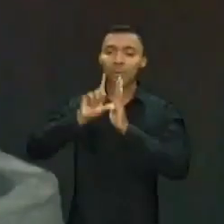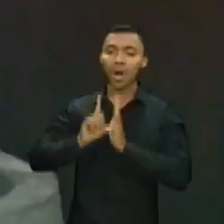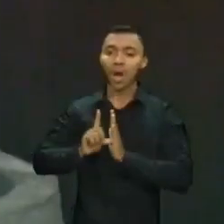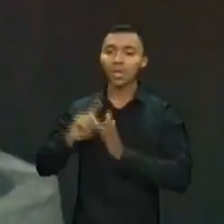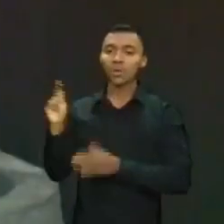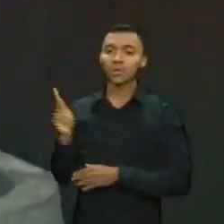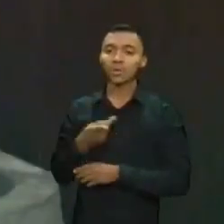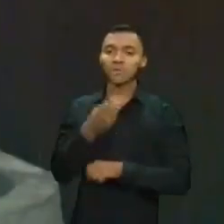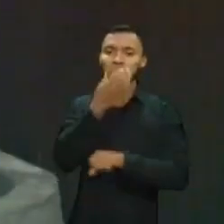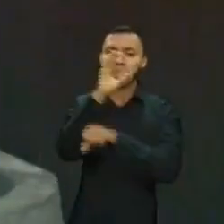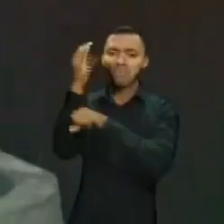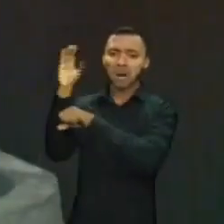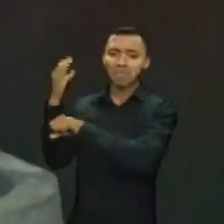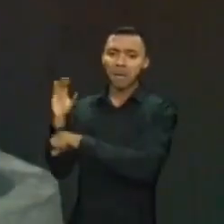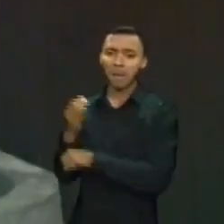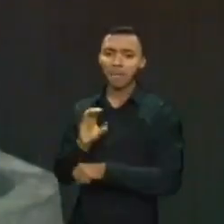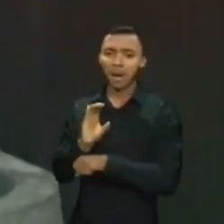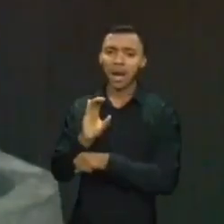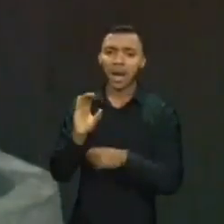protagonizadas